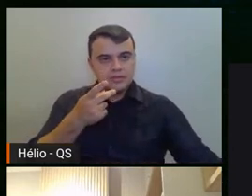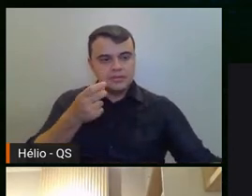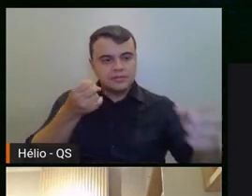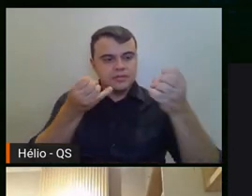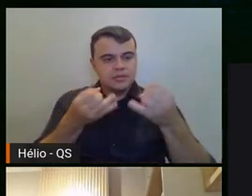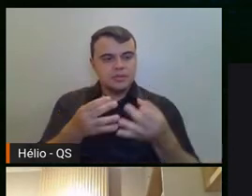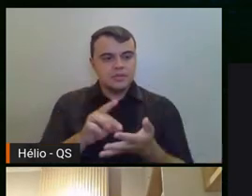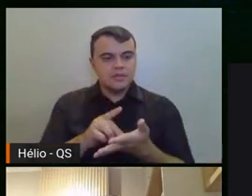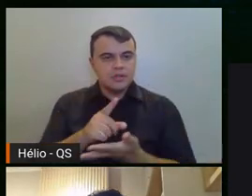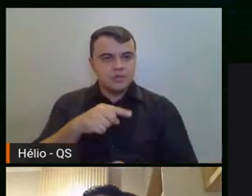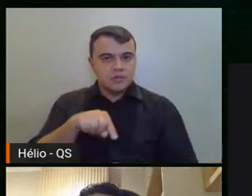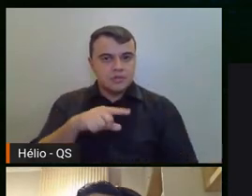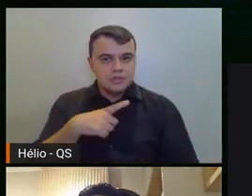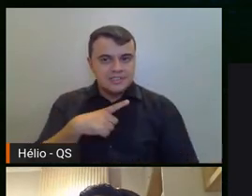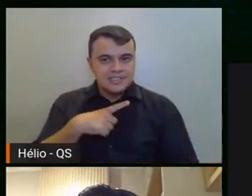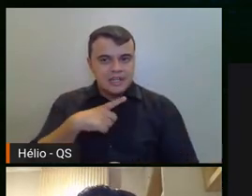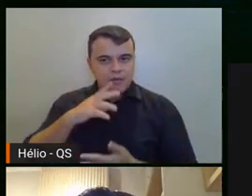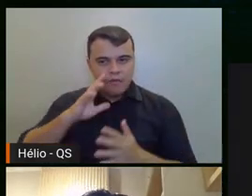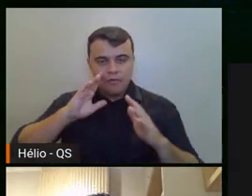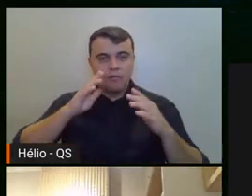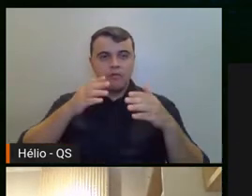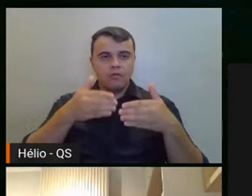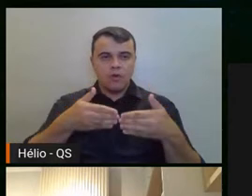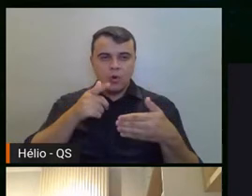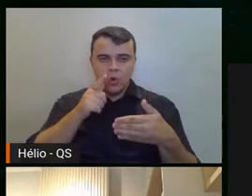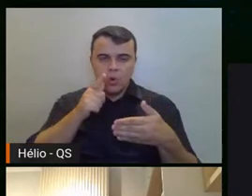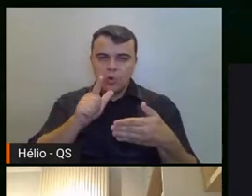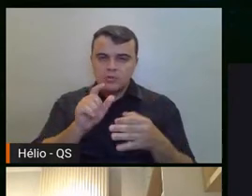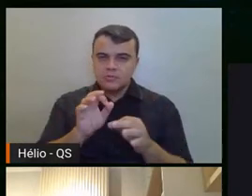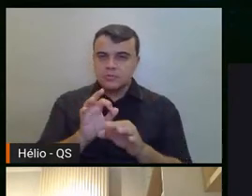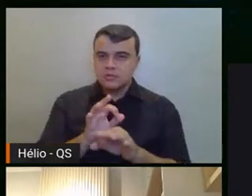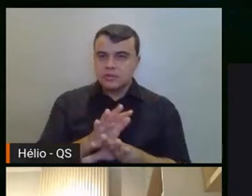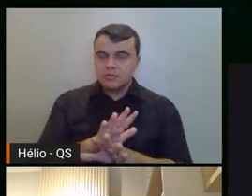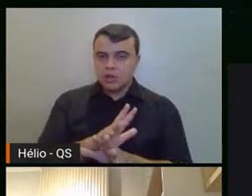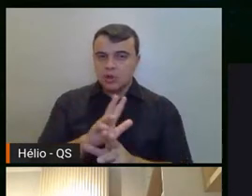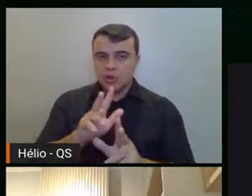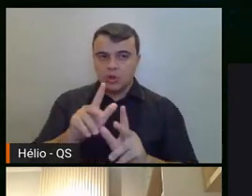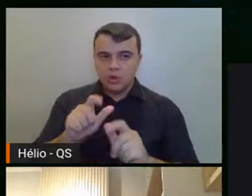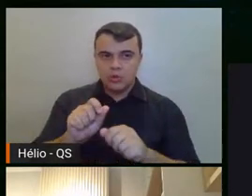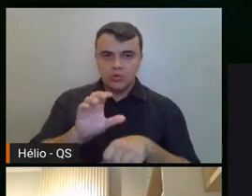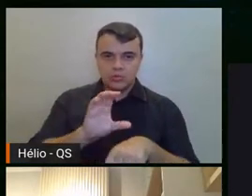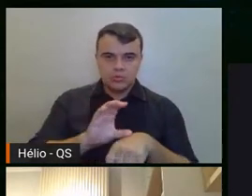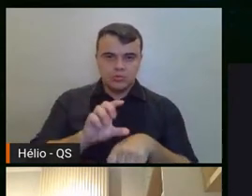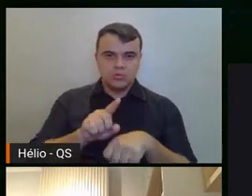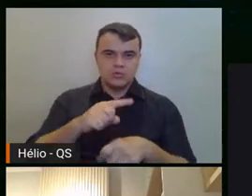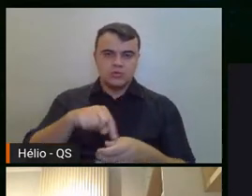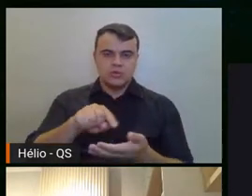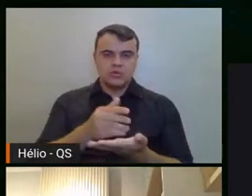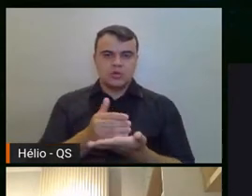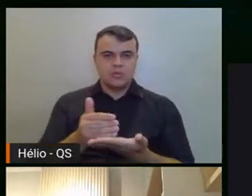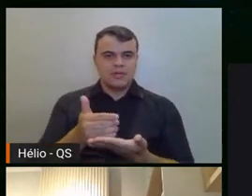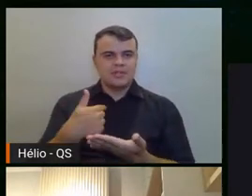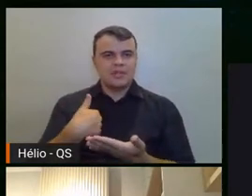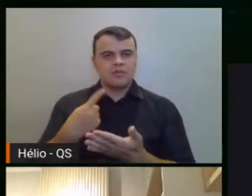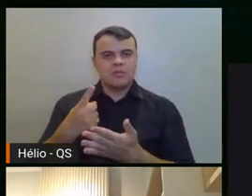galera de vocês terem foco para conseguir finalizar todos os boutiques que vocês começam Teve até uma pergunta aí putz é ruim então